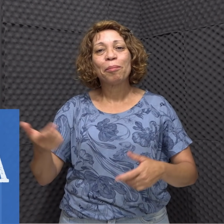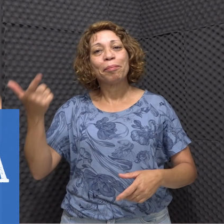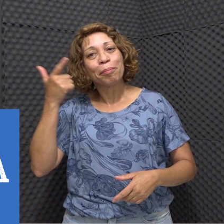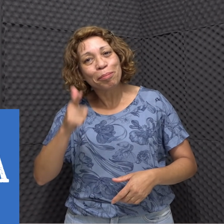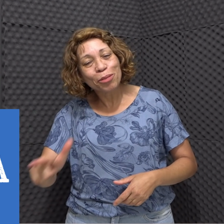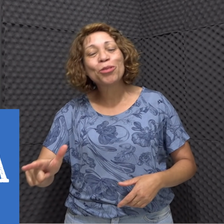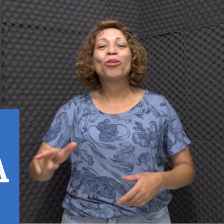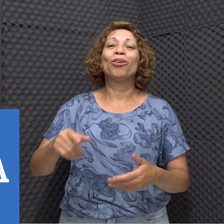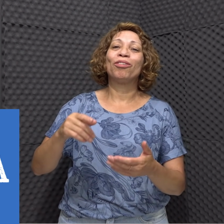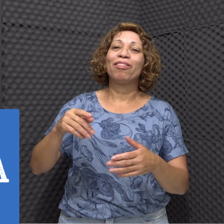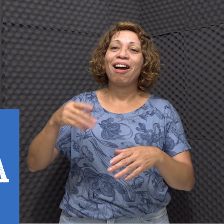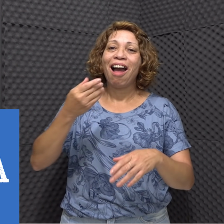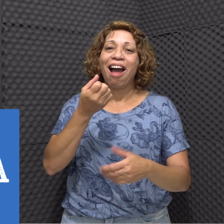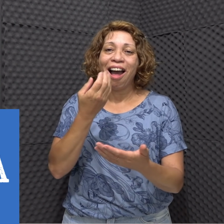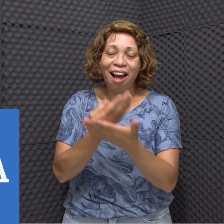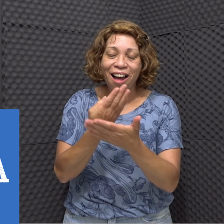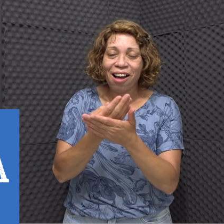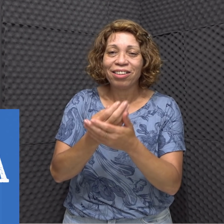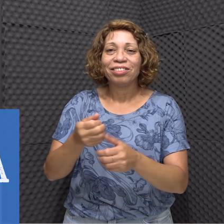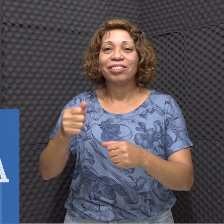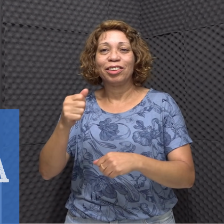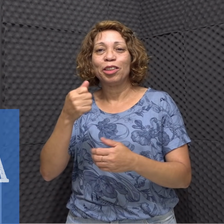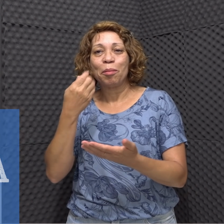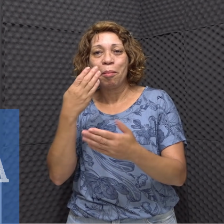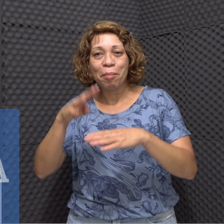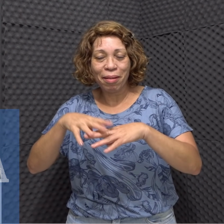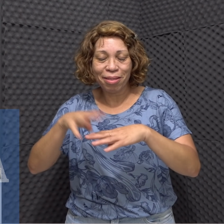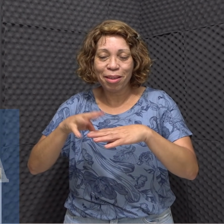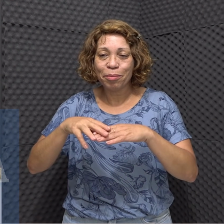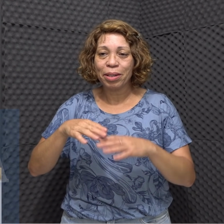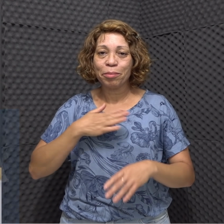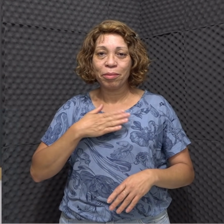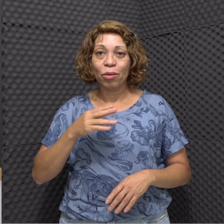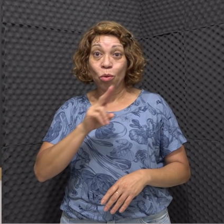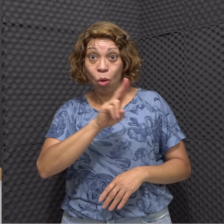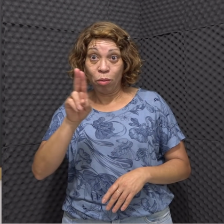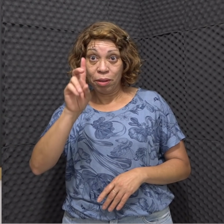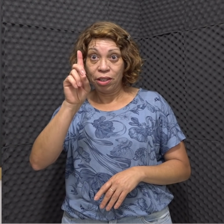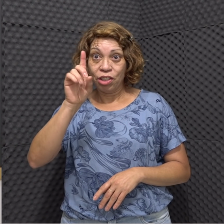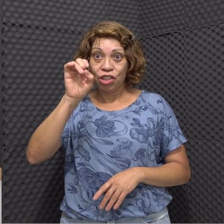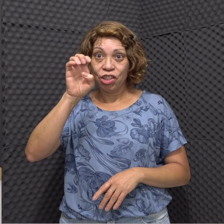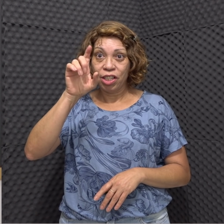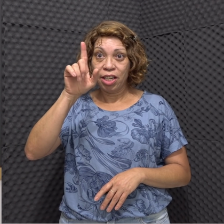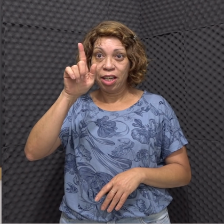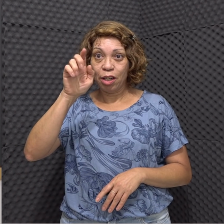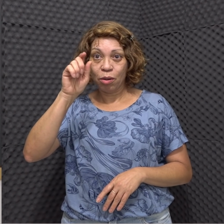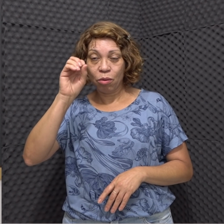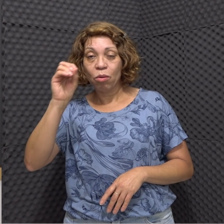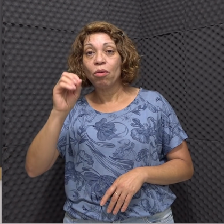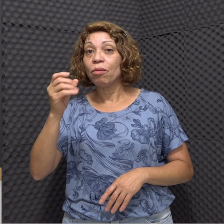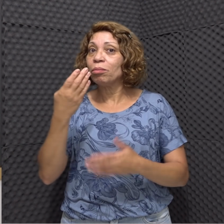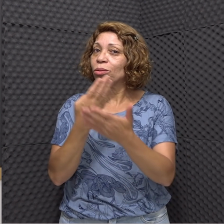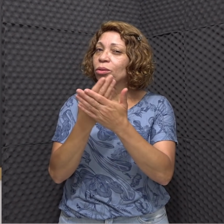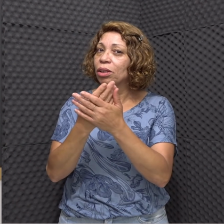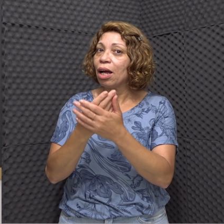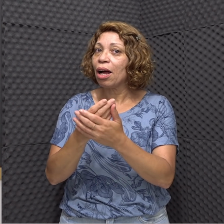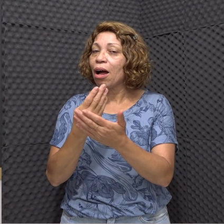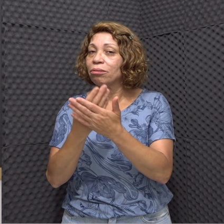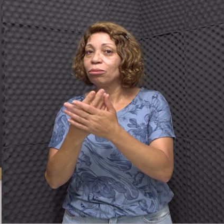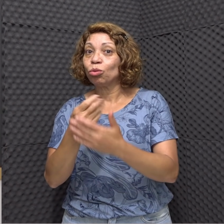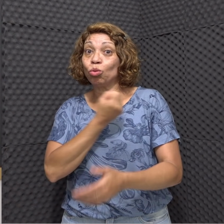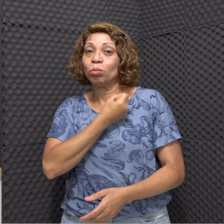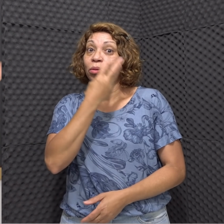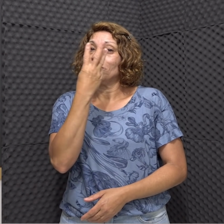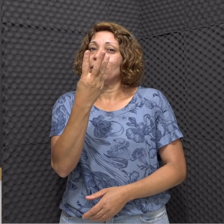Olá, sejam muito bem-vindos a mais uma aula de matemática. Meu nome é Diego Reis e hoje nós estudaremos a aula de número